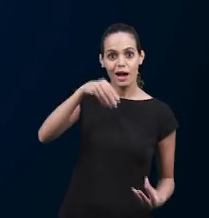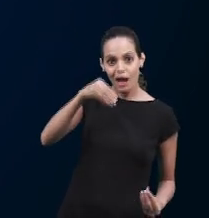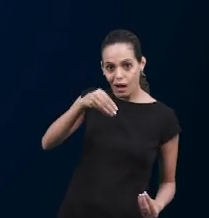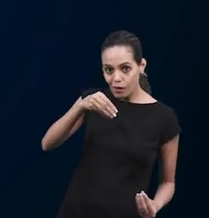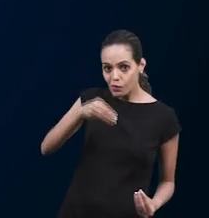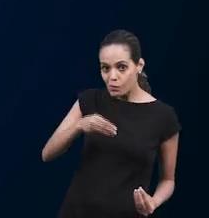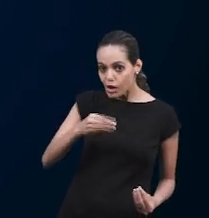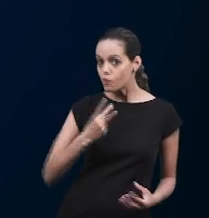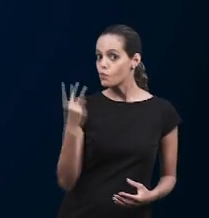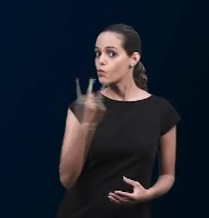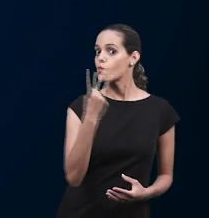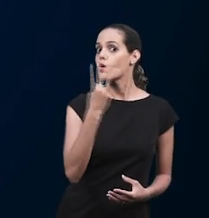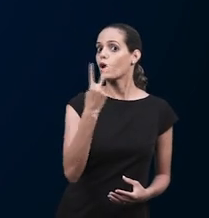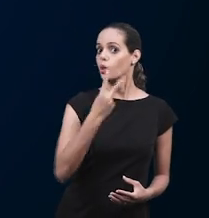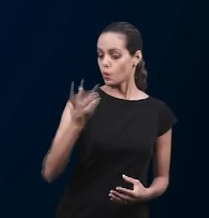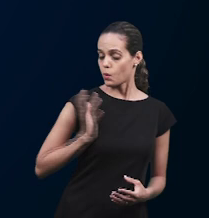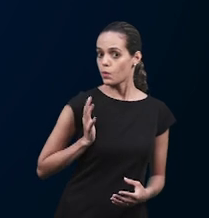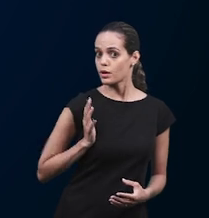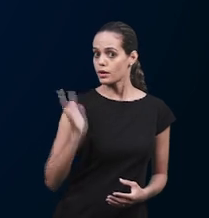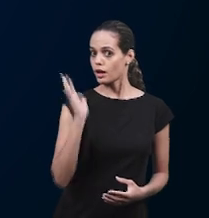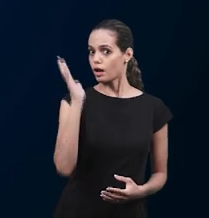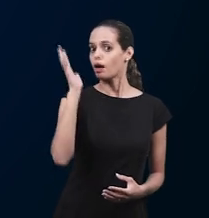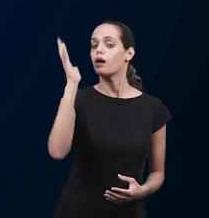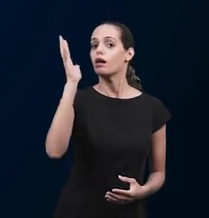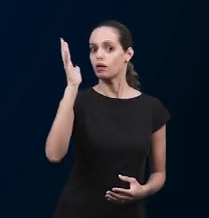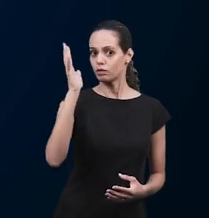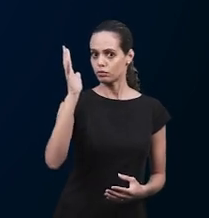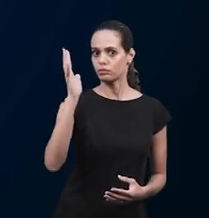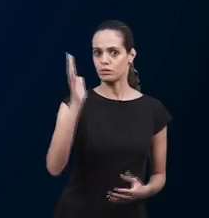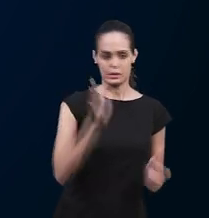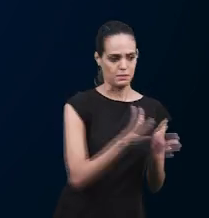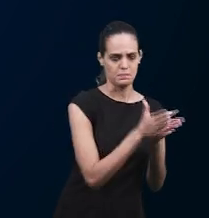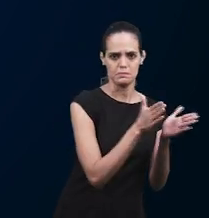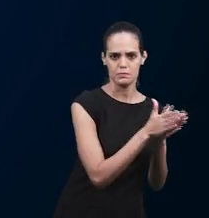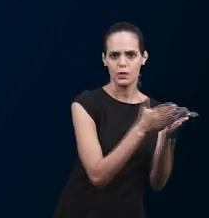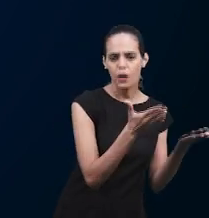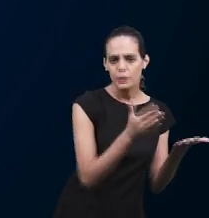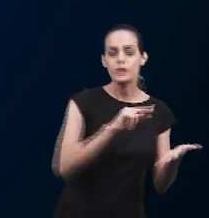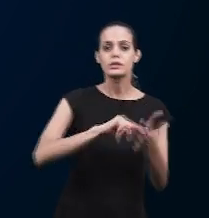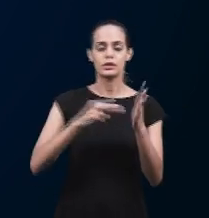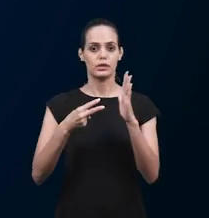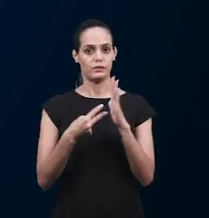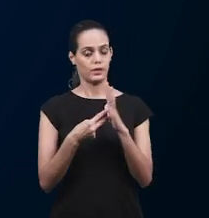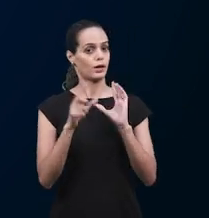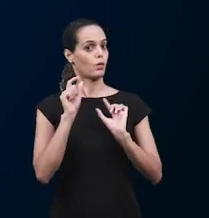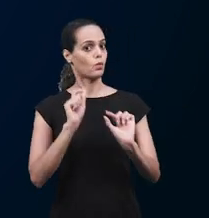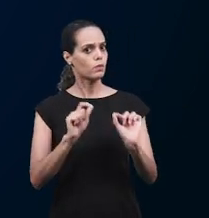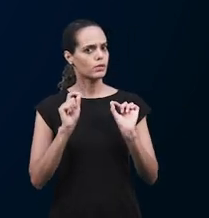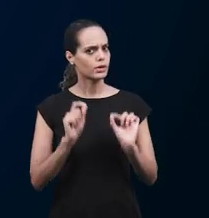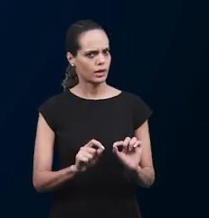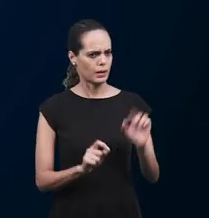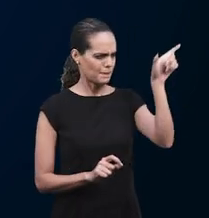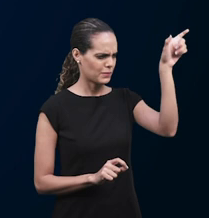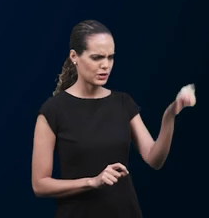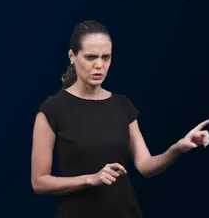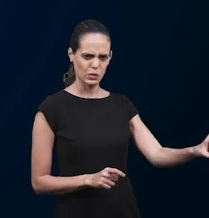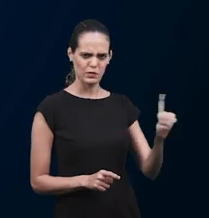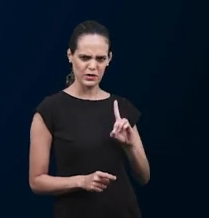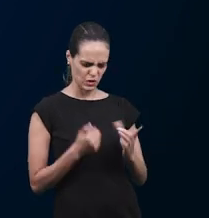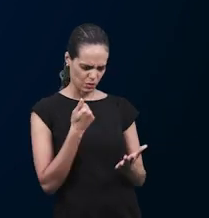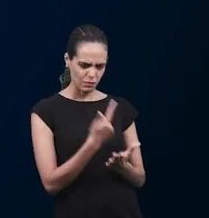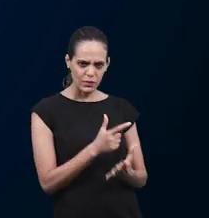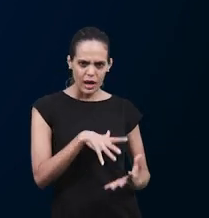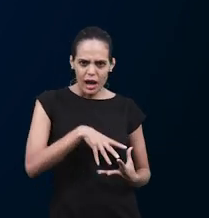alma é caríssima e seus recursos se esgotariam antes. Isso quer dizer que ninguém pode comprar nossa alma.